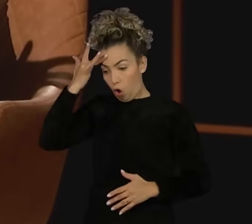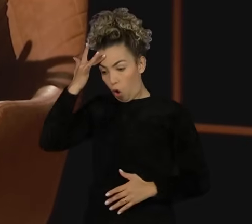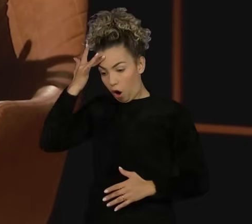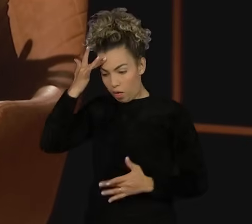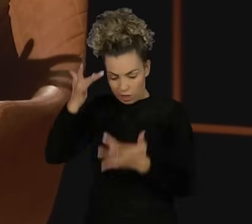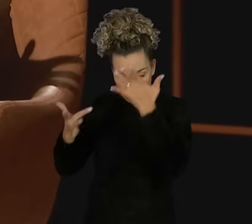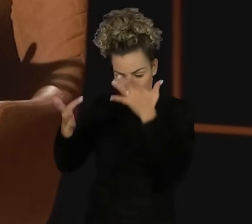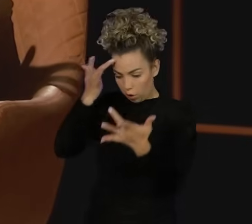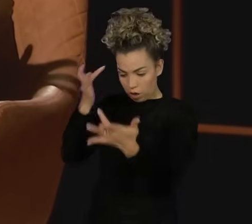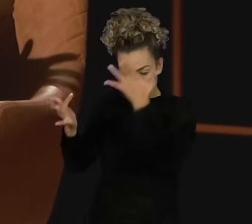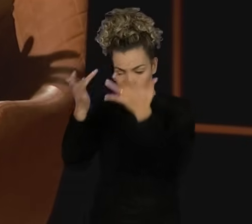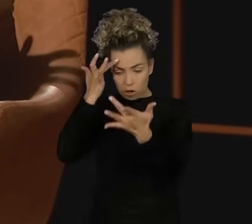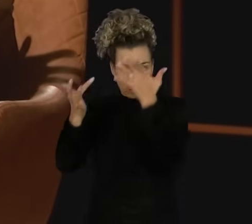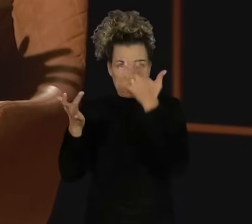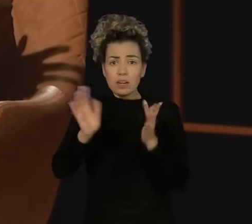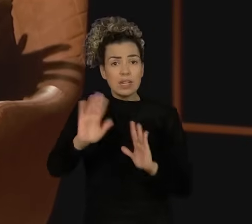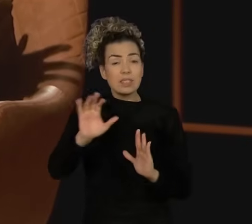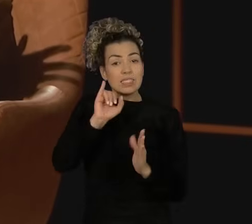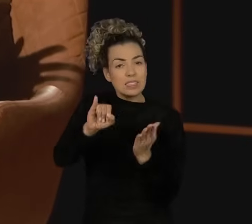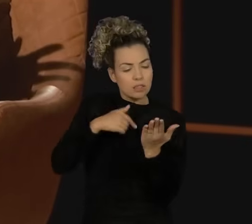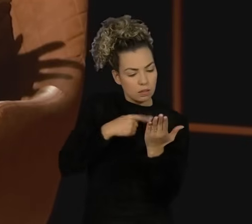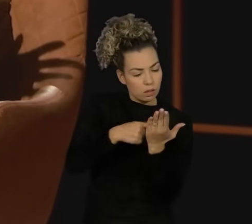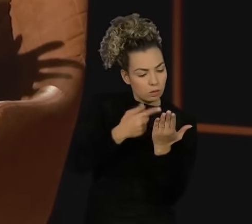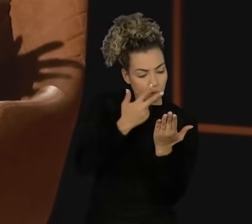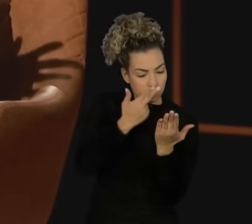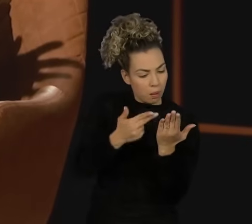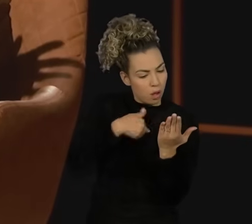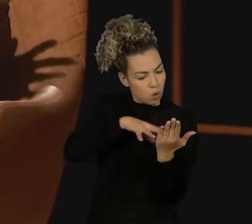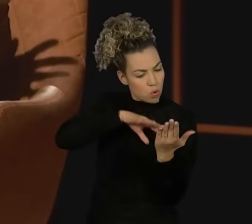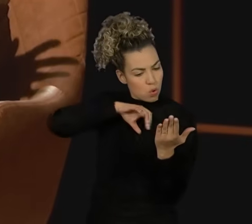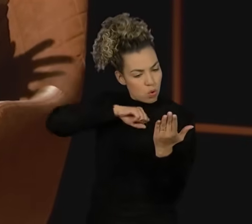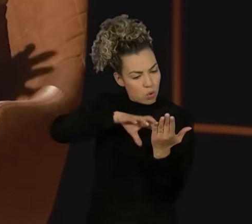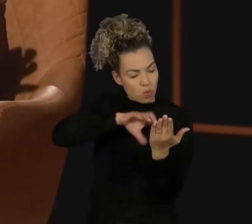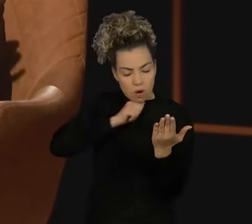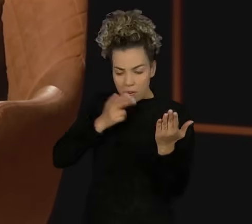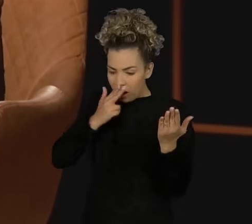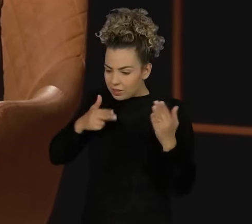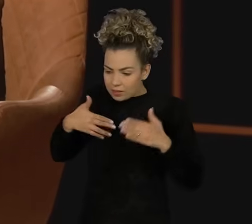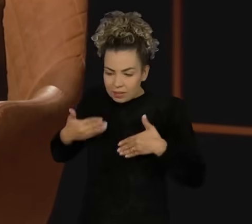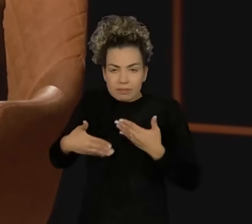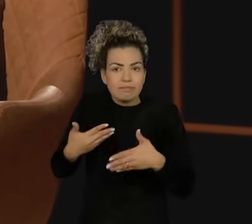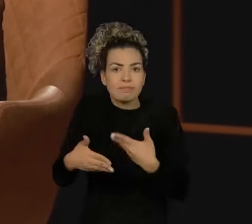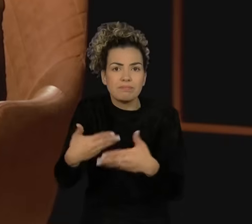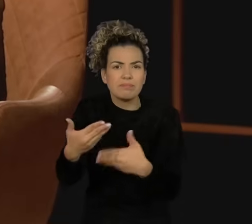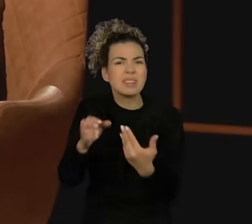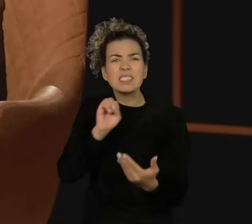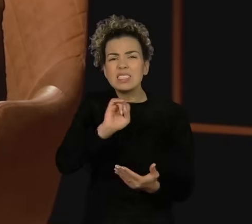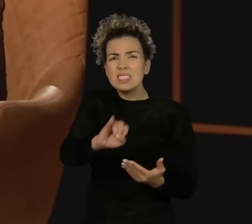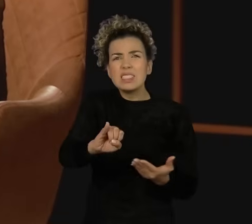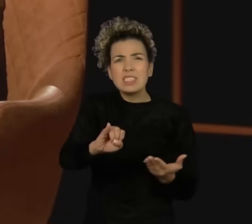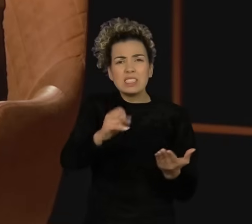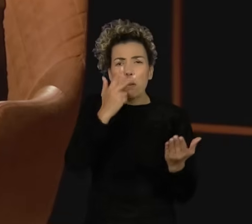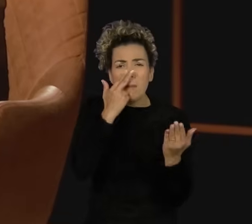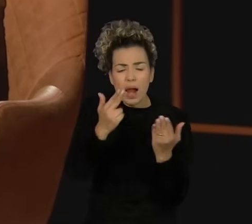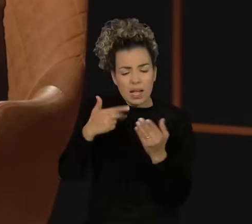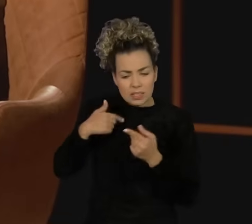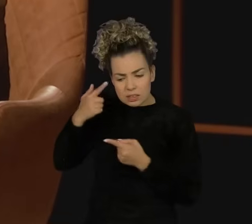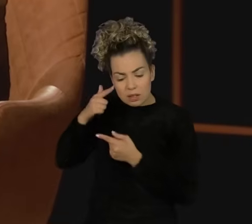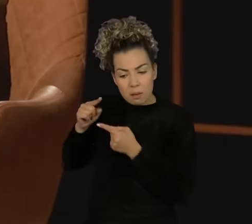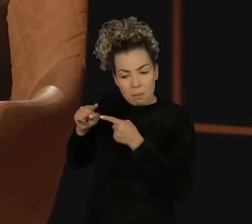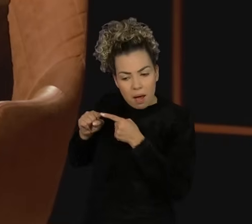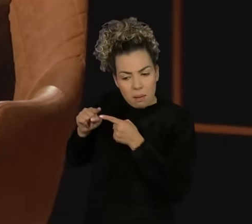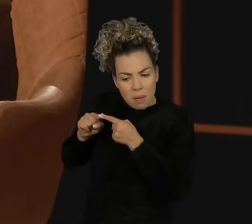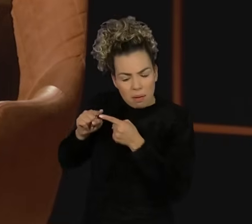fluxo. Se você se perder em algum momento, se você esquecer que você está perdendo essa pontezinha que liga, porque